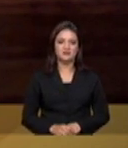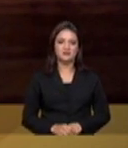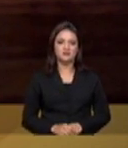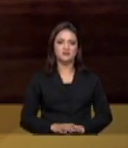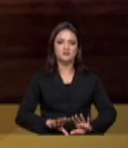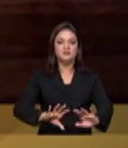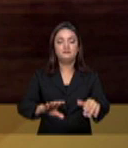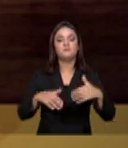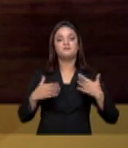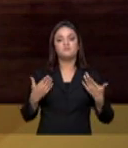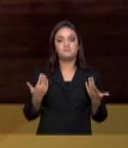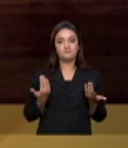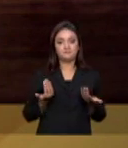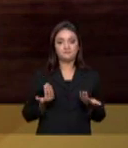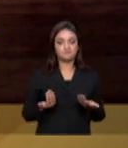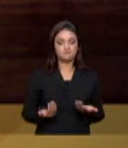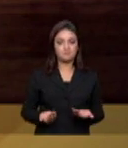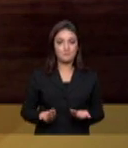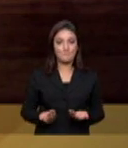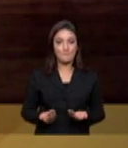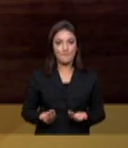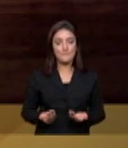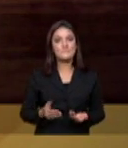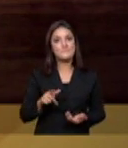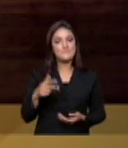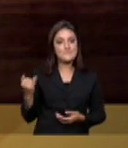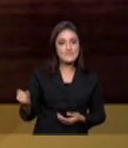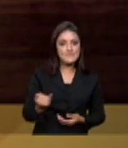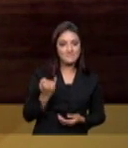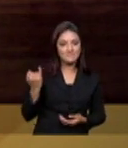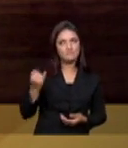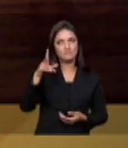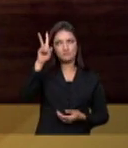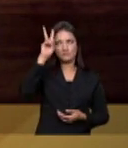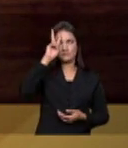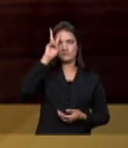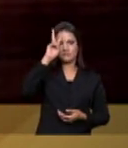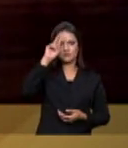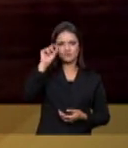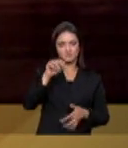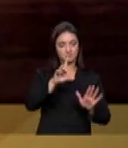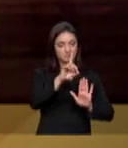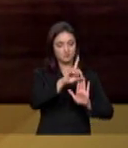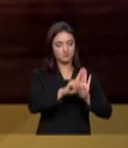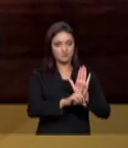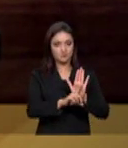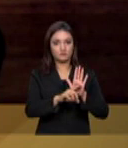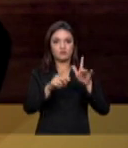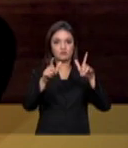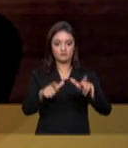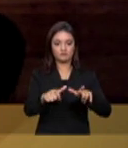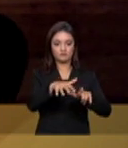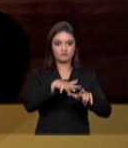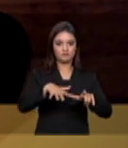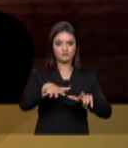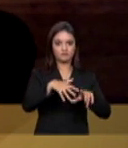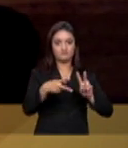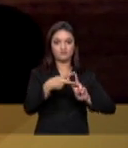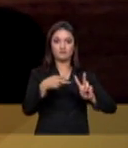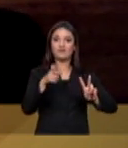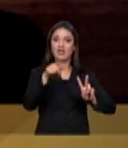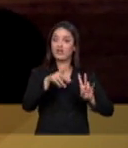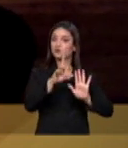nessa dimensão pé fundamental rememorar os direitos territoriais indígenas são